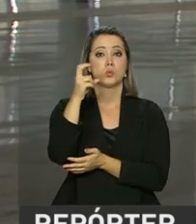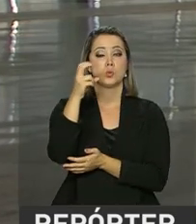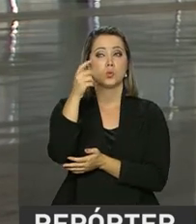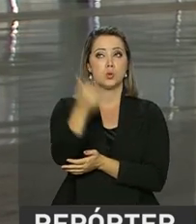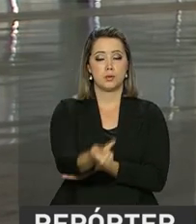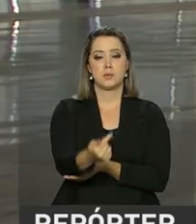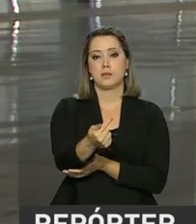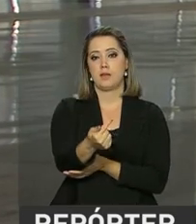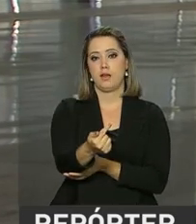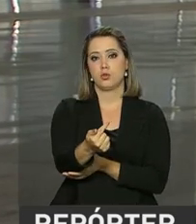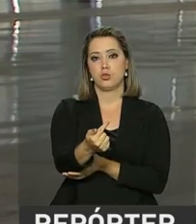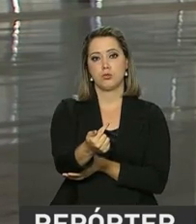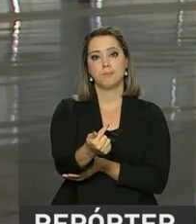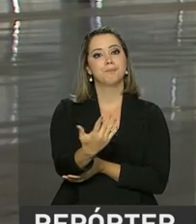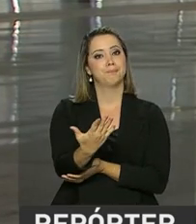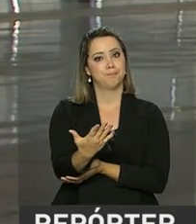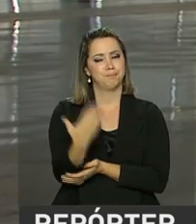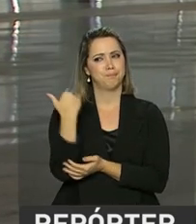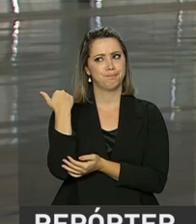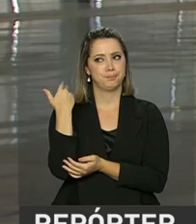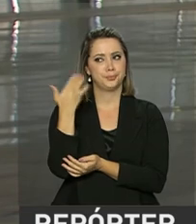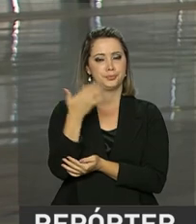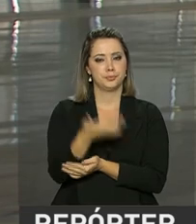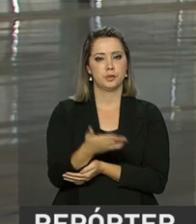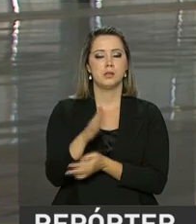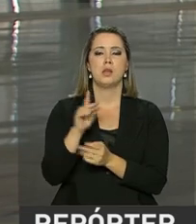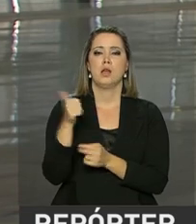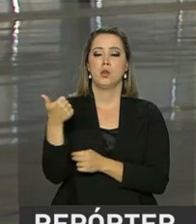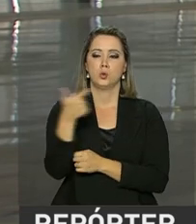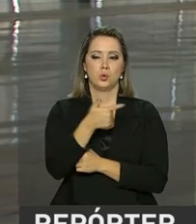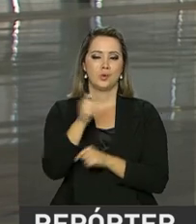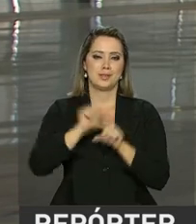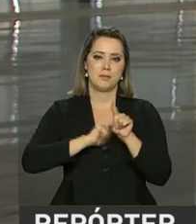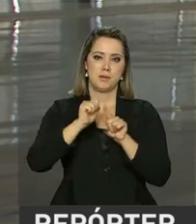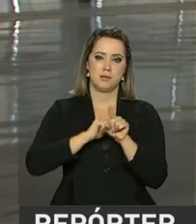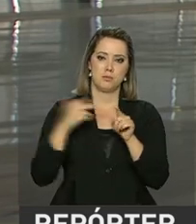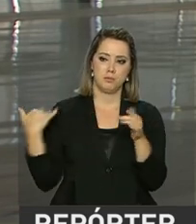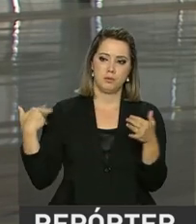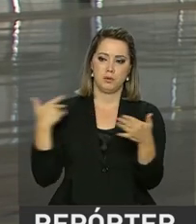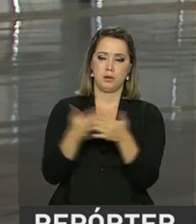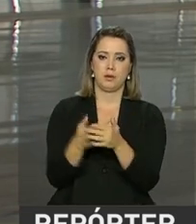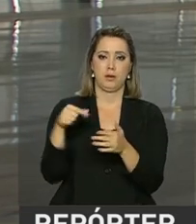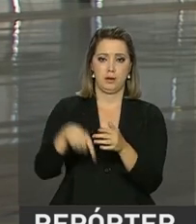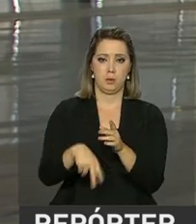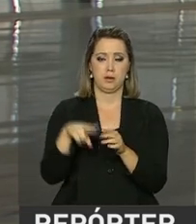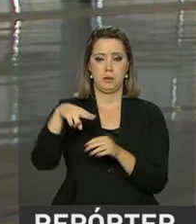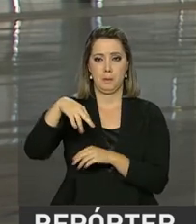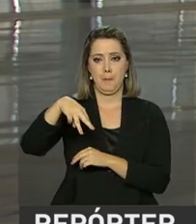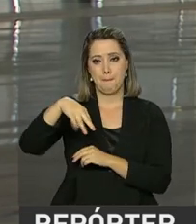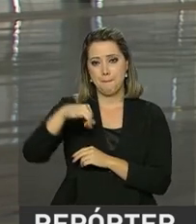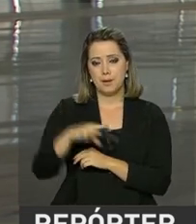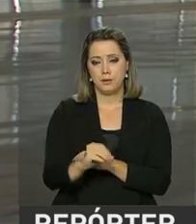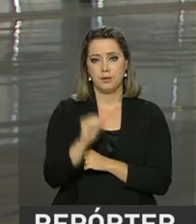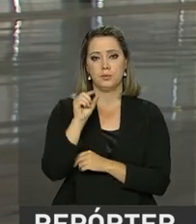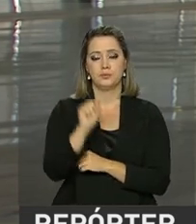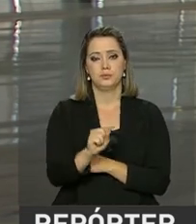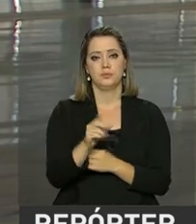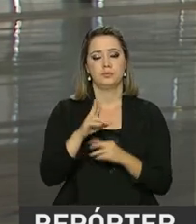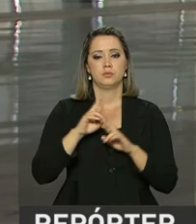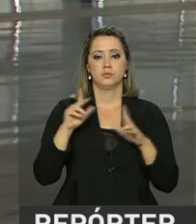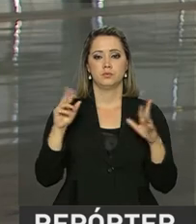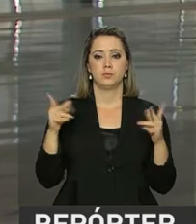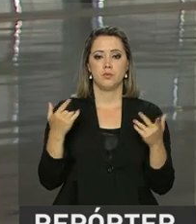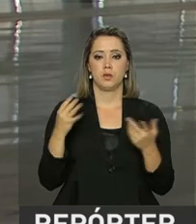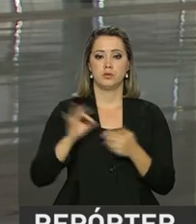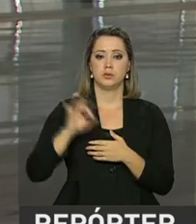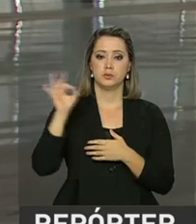2007 já nos últimos 12 meses também encerrados em maio segundo o IBGE a variação